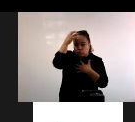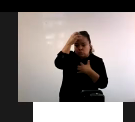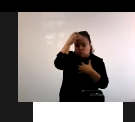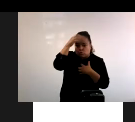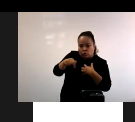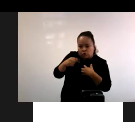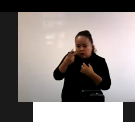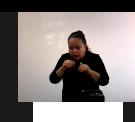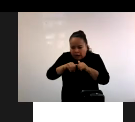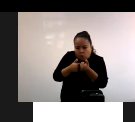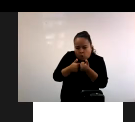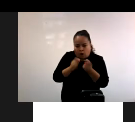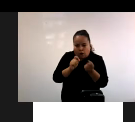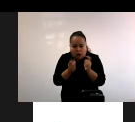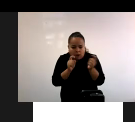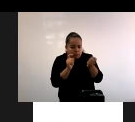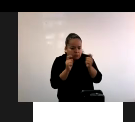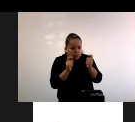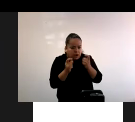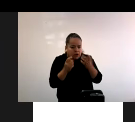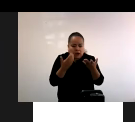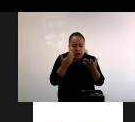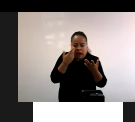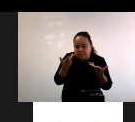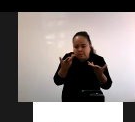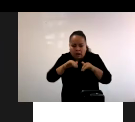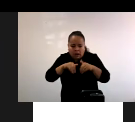ou mudança nos conselhos de